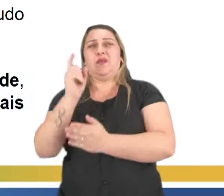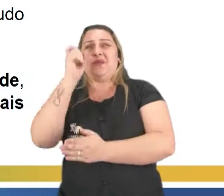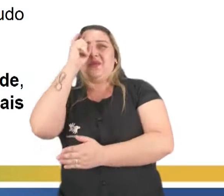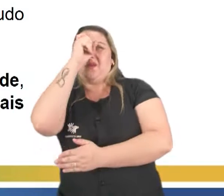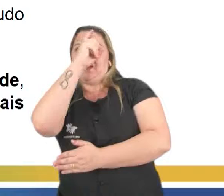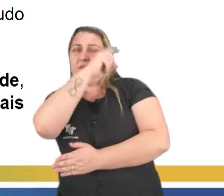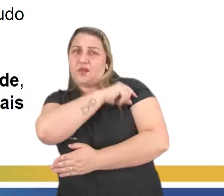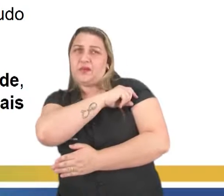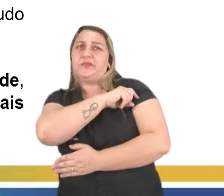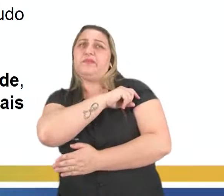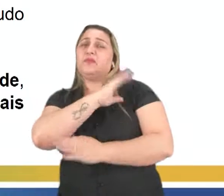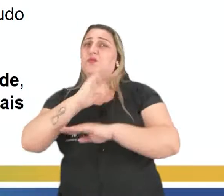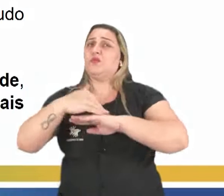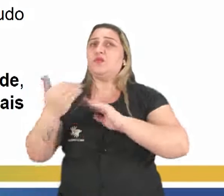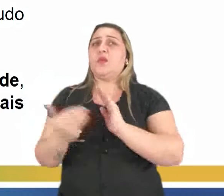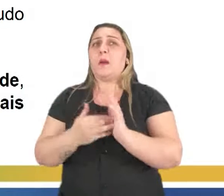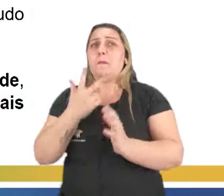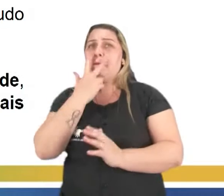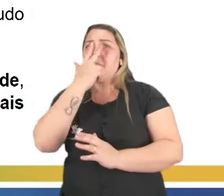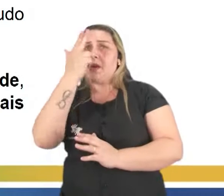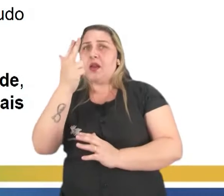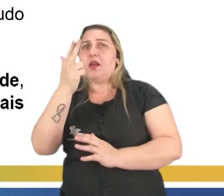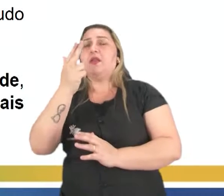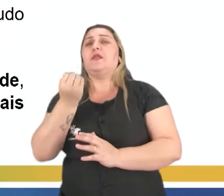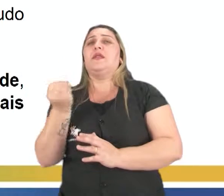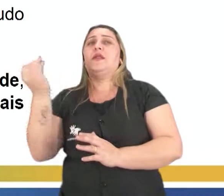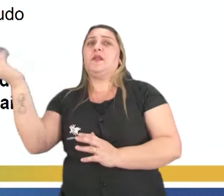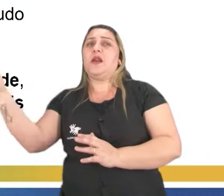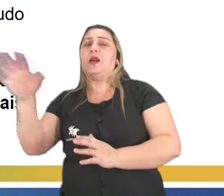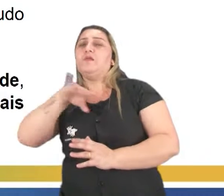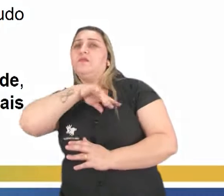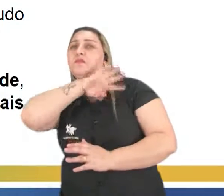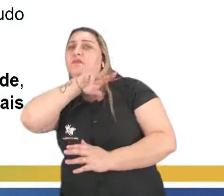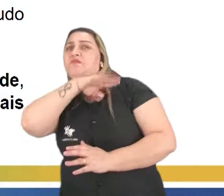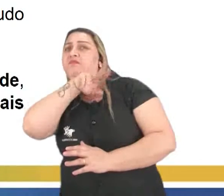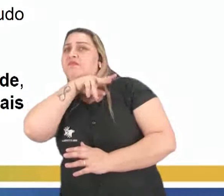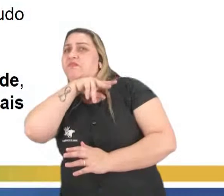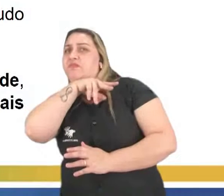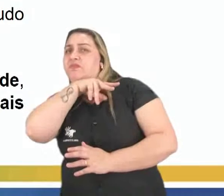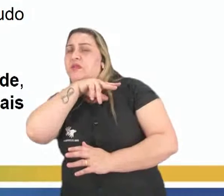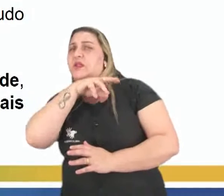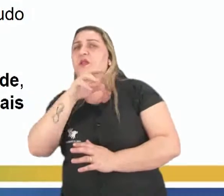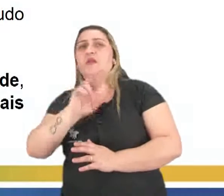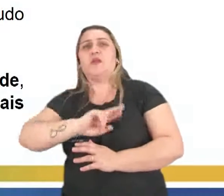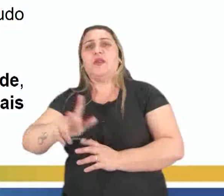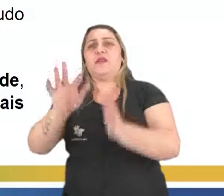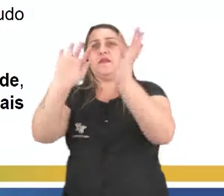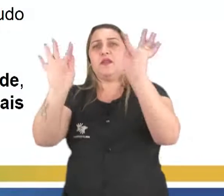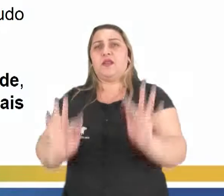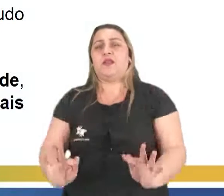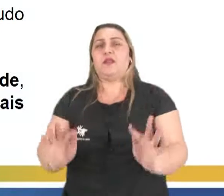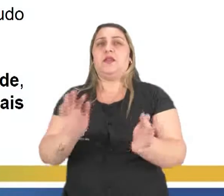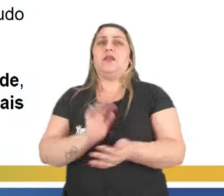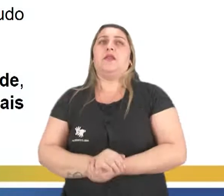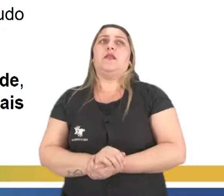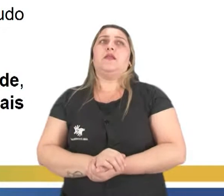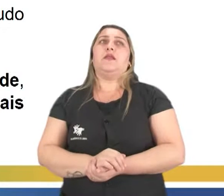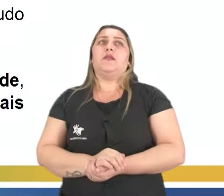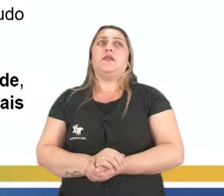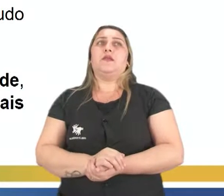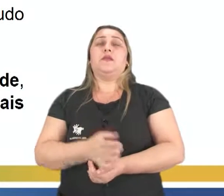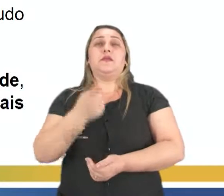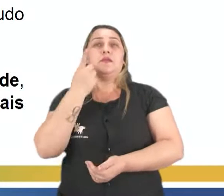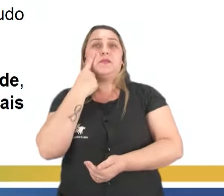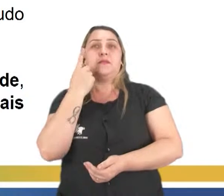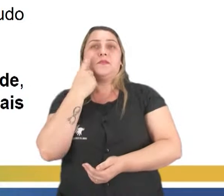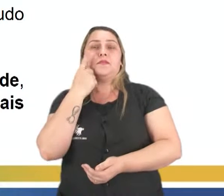com dificuldade de tudo, parecendo indicar que a viagem seria das mais felizes. Volto aqui para vocês. Observar